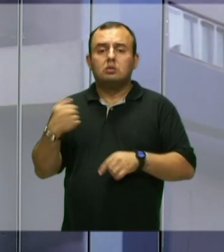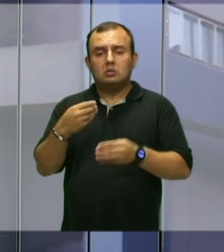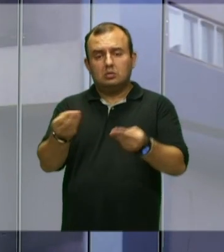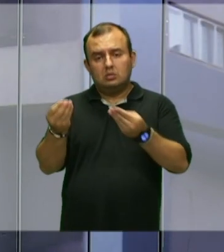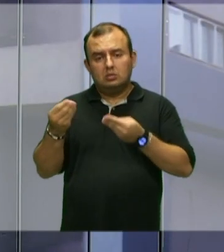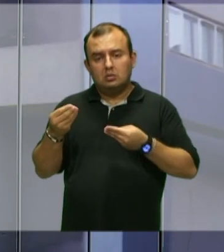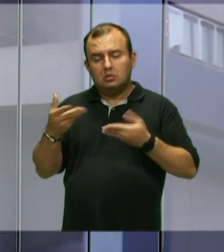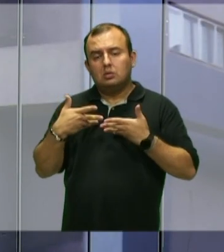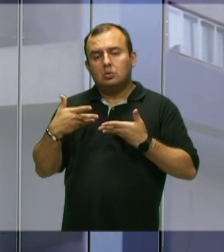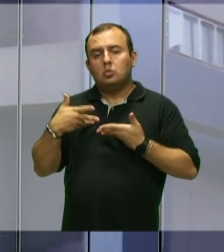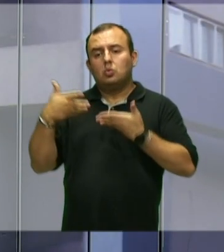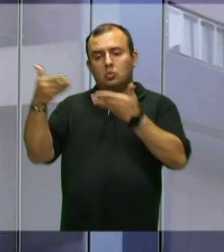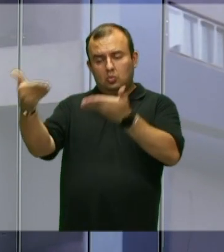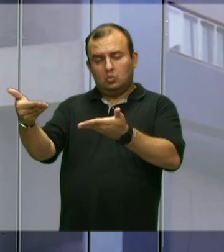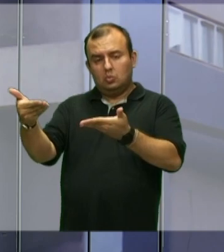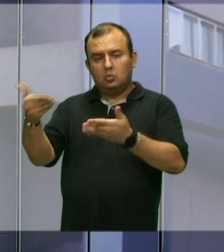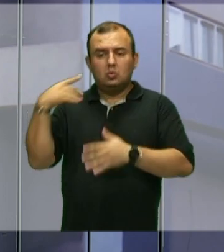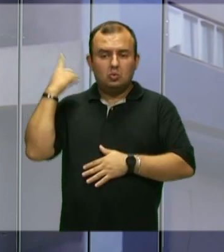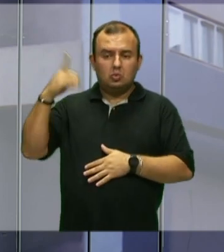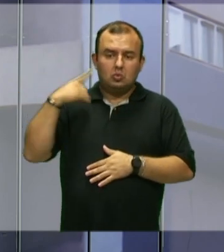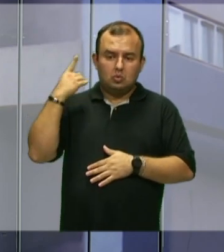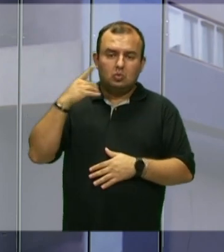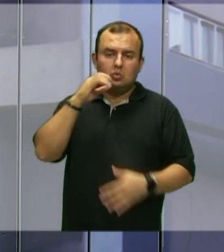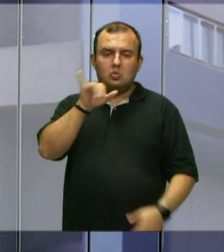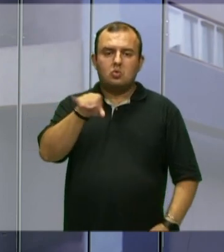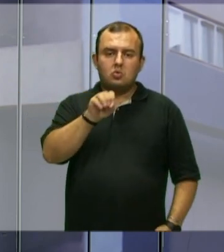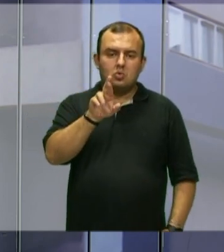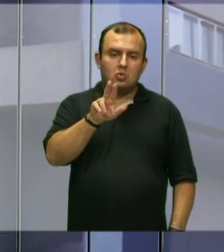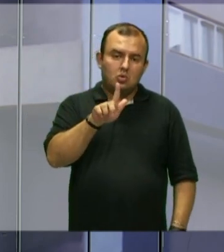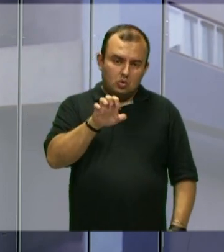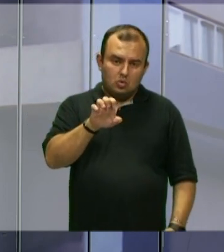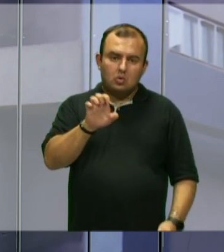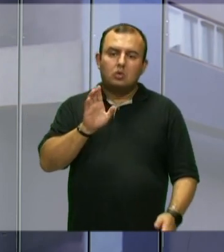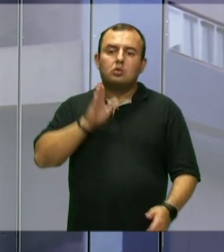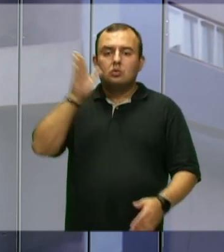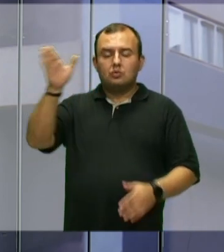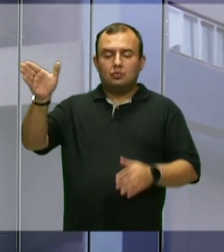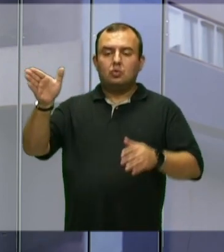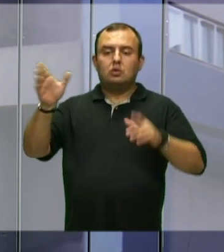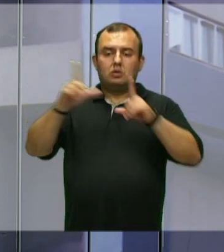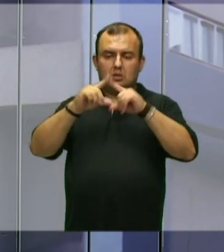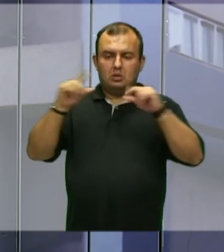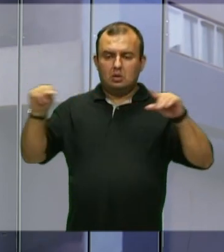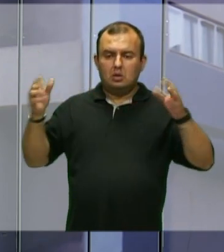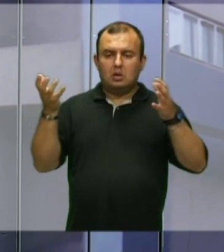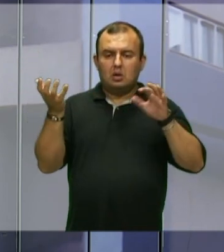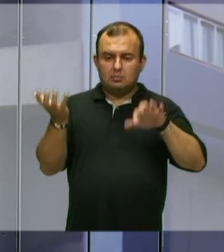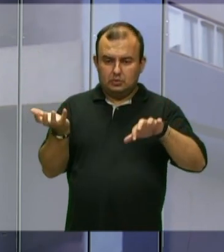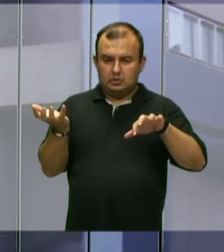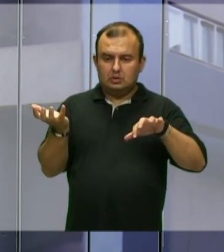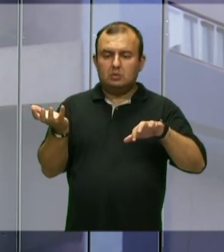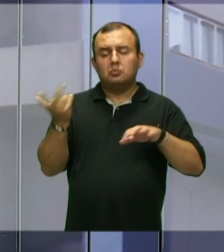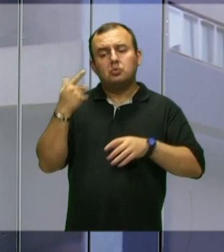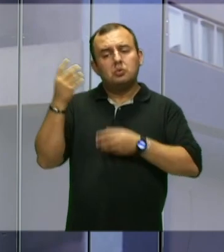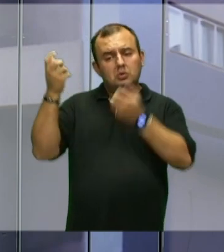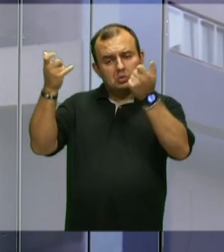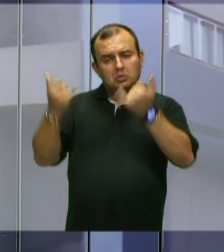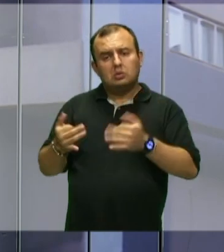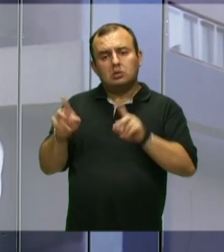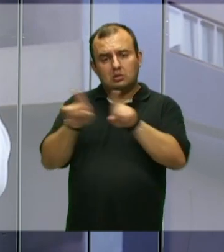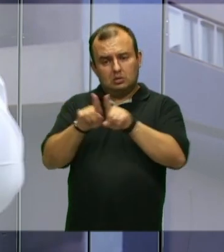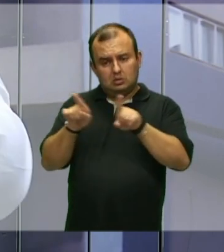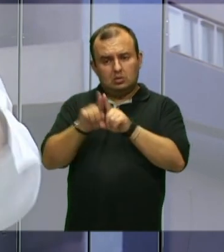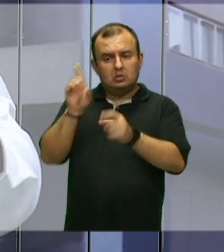um convite do deputado Jorge Guetem para que a gente fosse a Brasília e pudesse tratar também desse assunto que